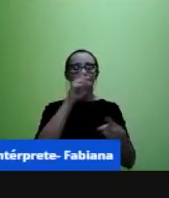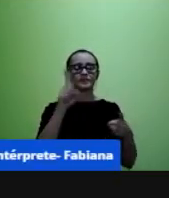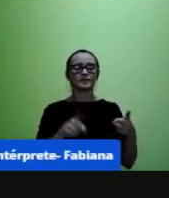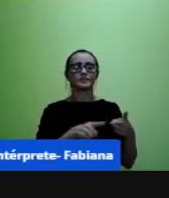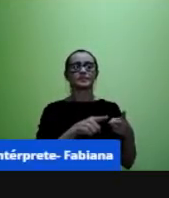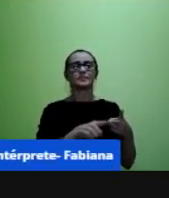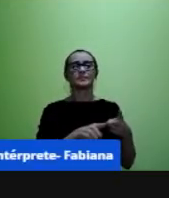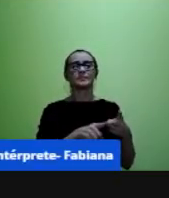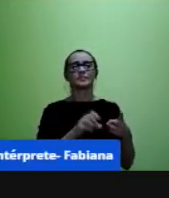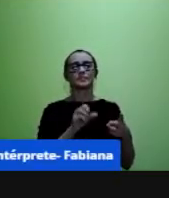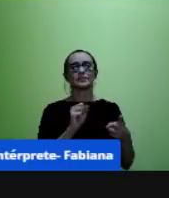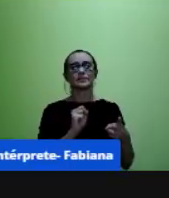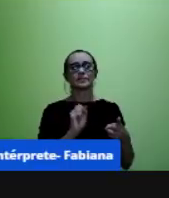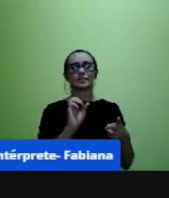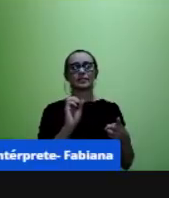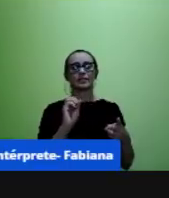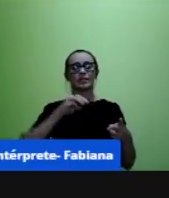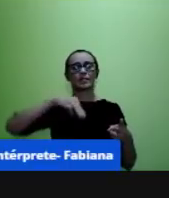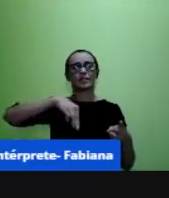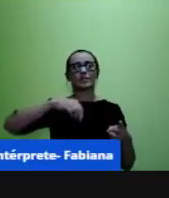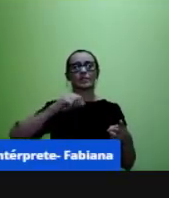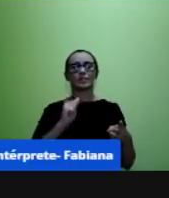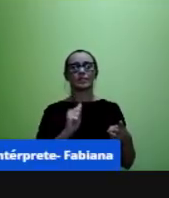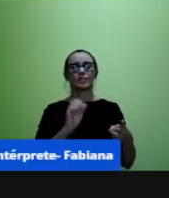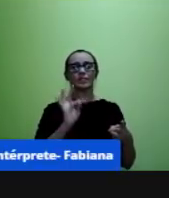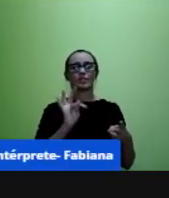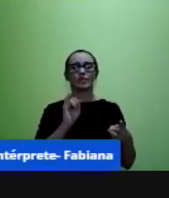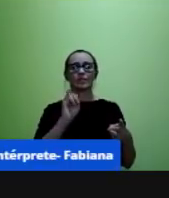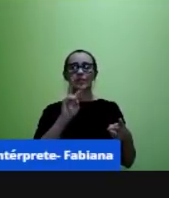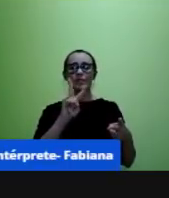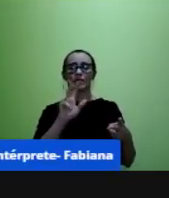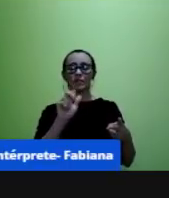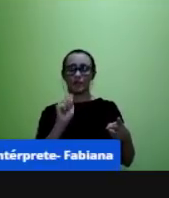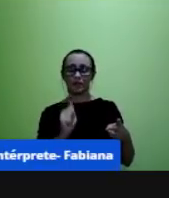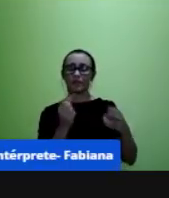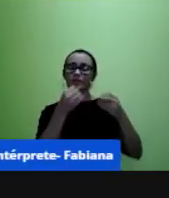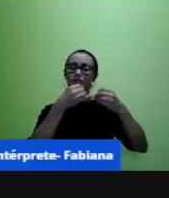né? Essa que eu acabei de explicar um pouquinho também, que é a questão